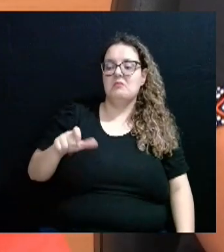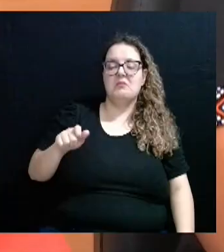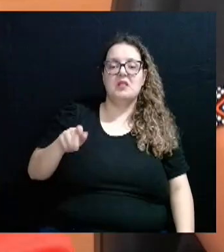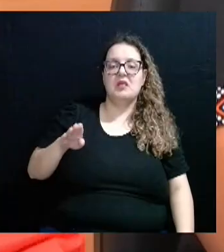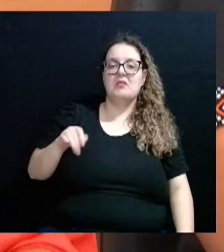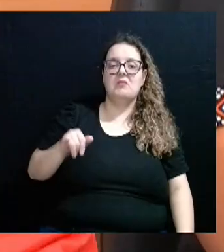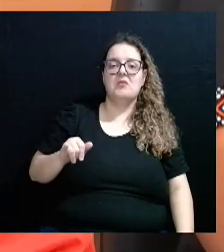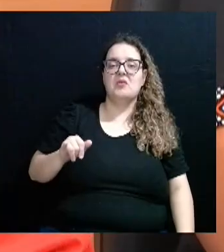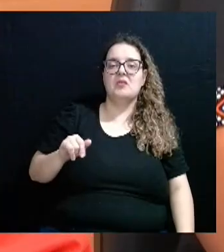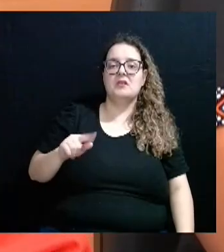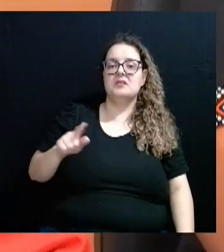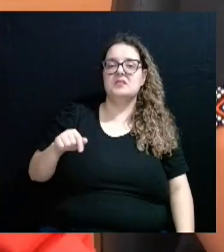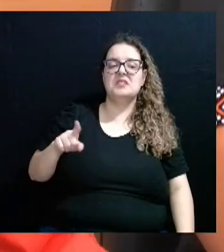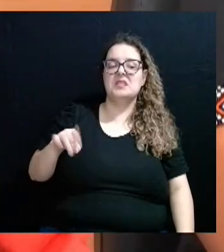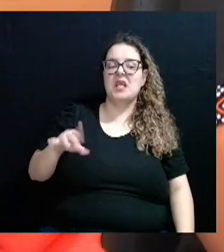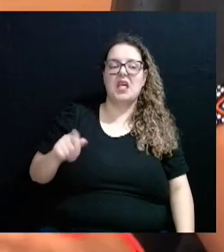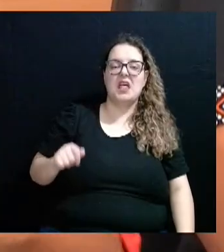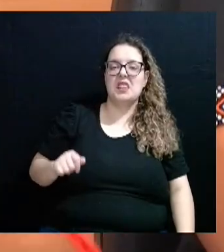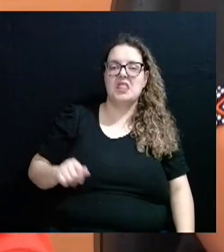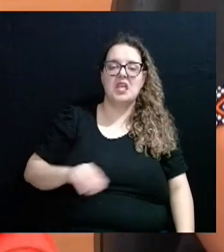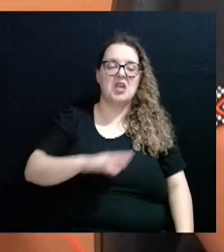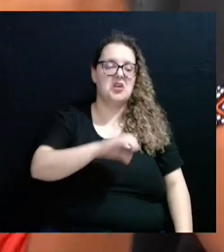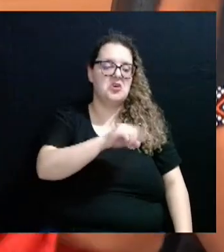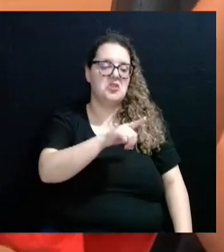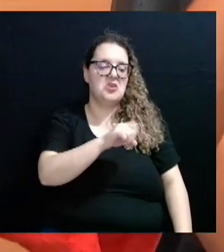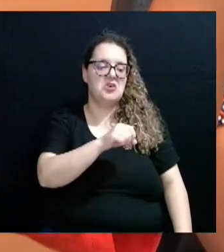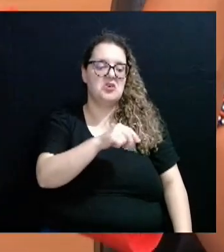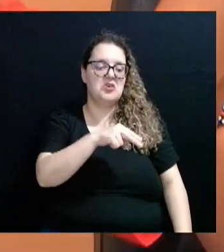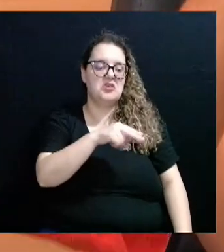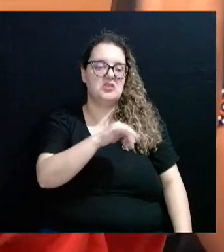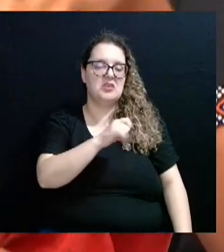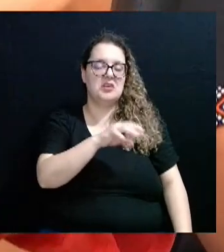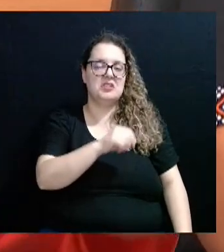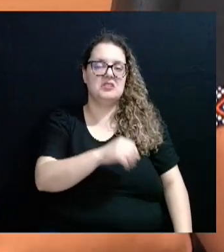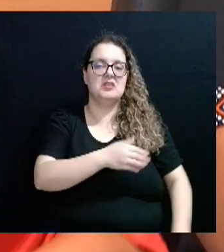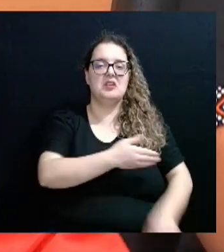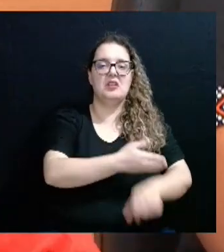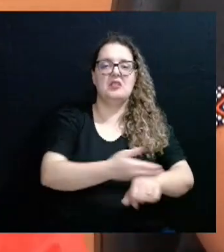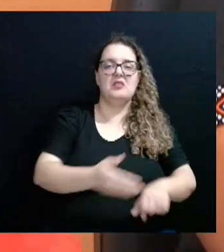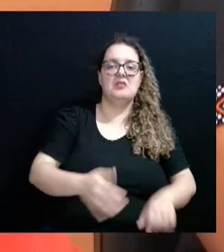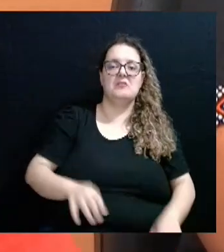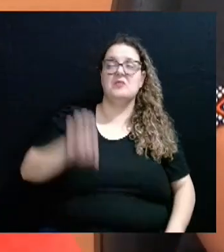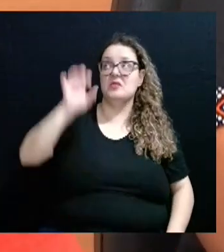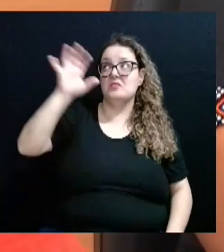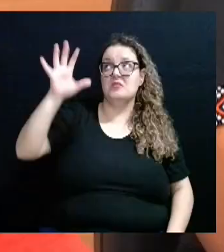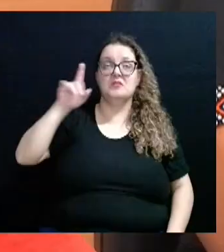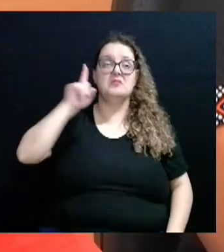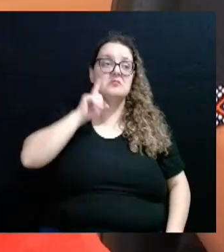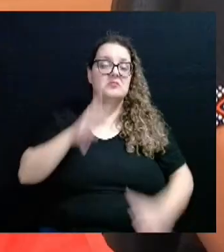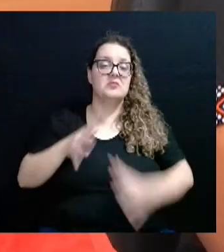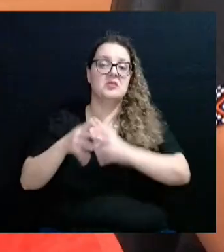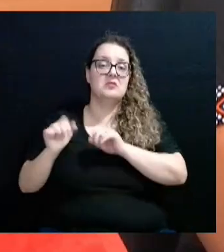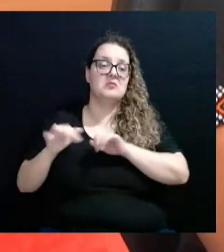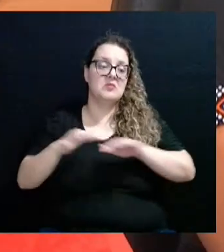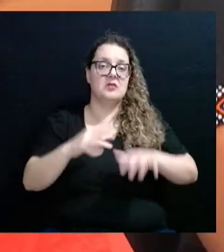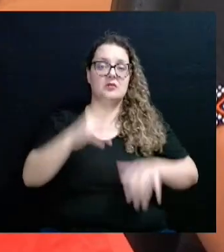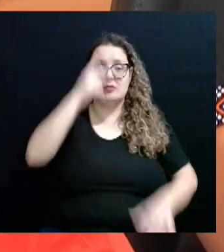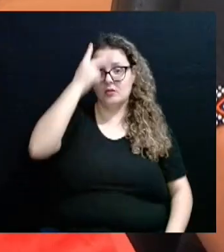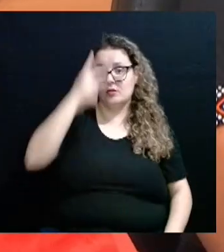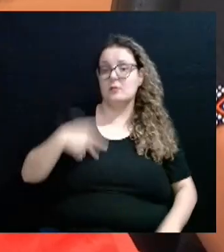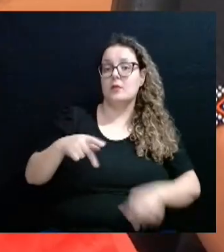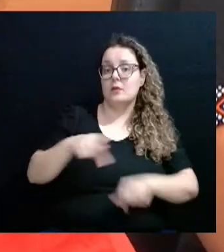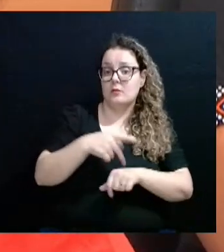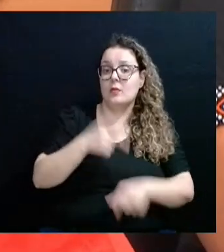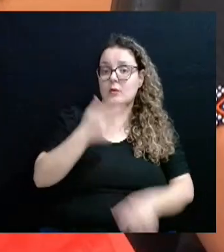neocolonialista, branca, braço avançado da Europa, dos Estados Unidos, no nosso próprio país, que são aqueles que têm